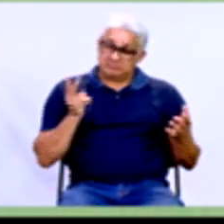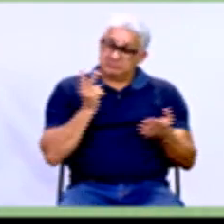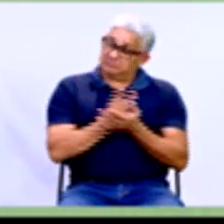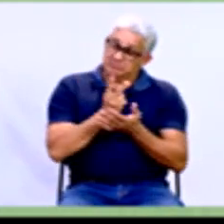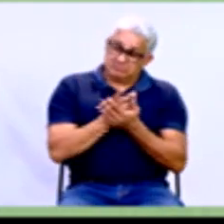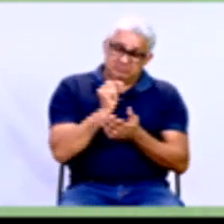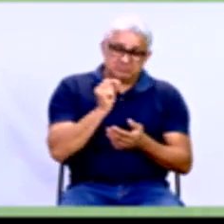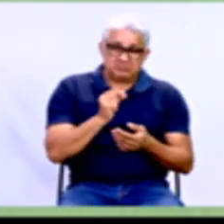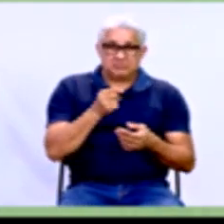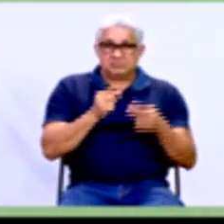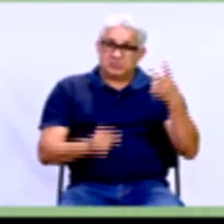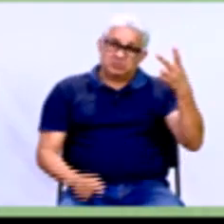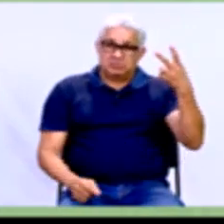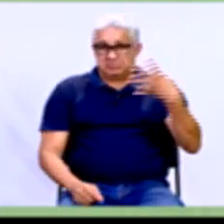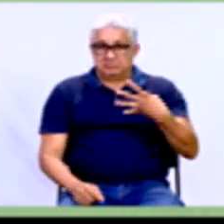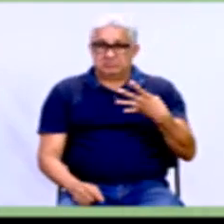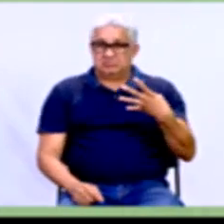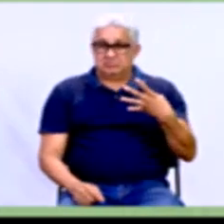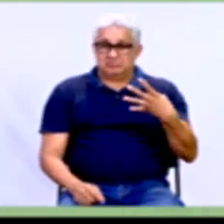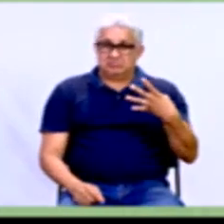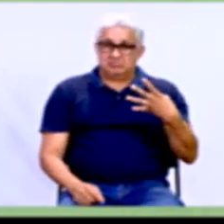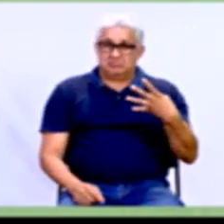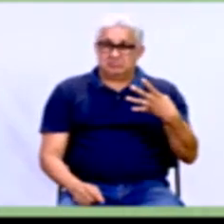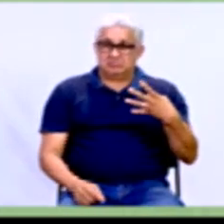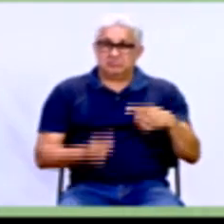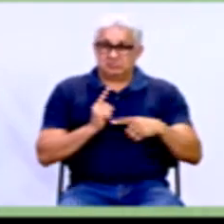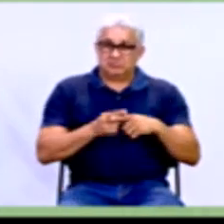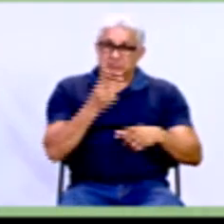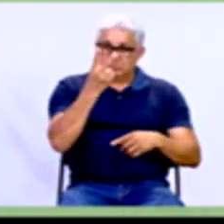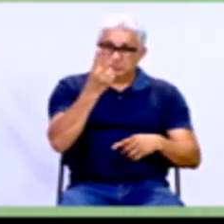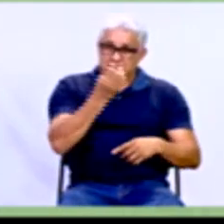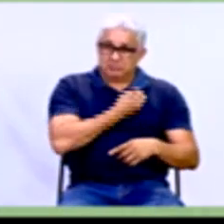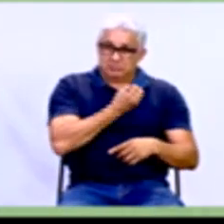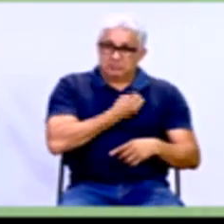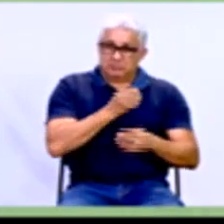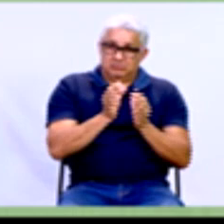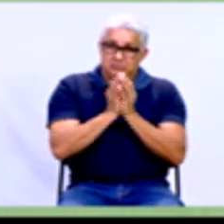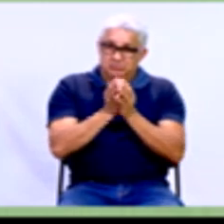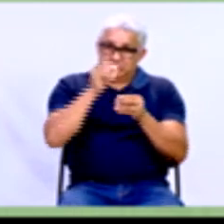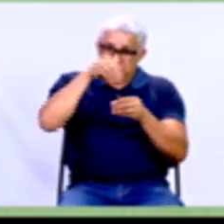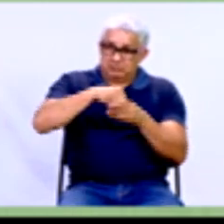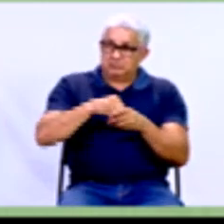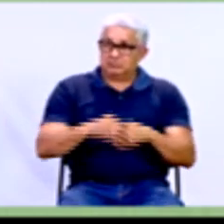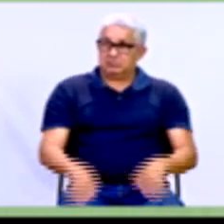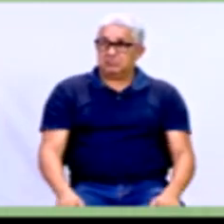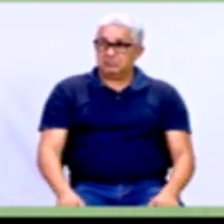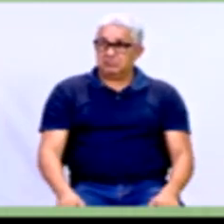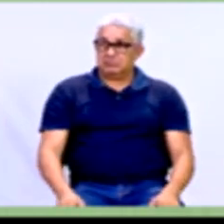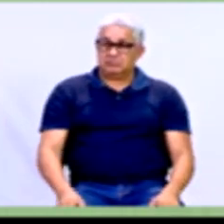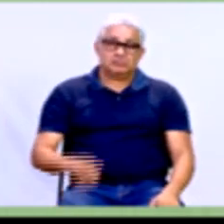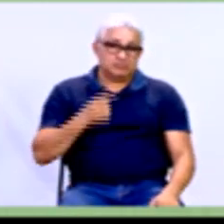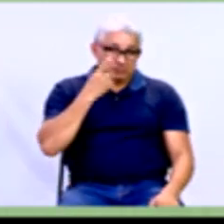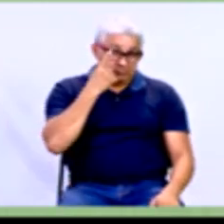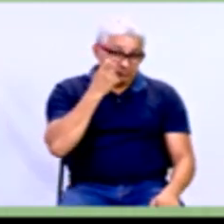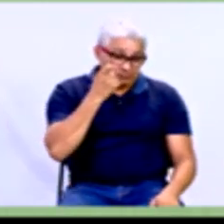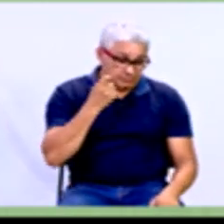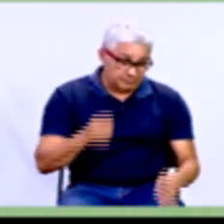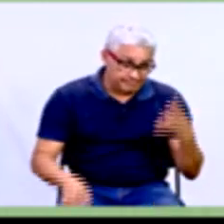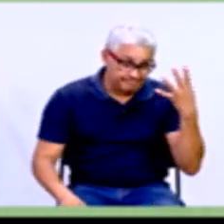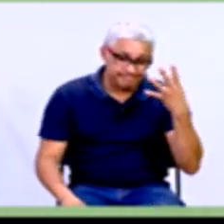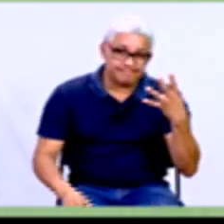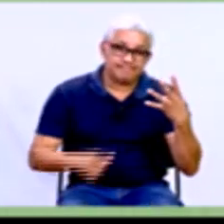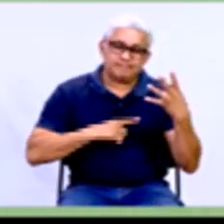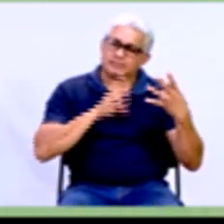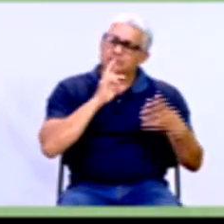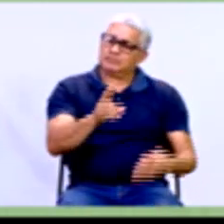fosse um 2 ou um 4, porque a gente está falando de 2 números de um dado, né? Agora, olha que interessante essa questão 4. A gente tem